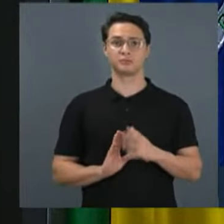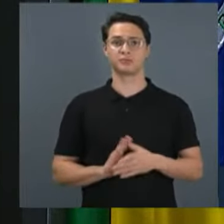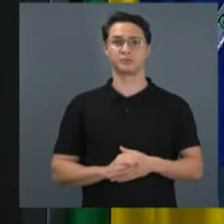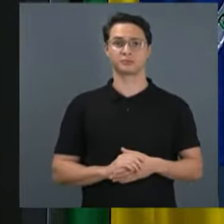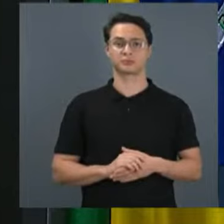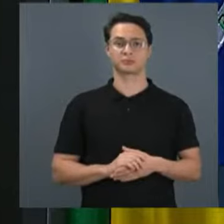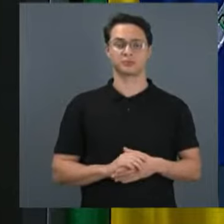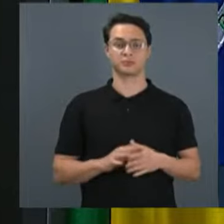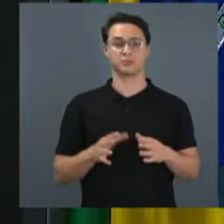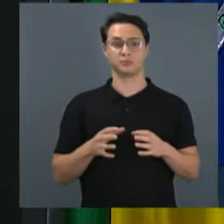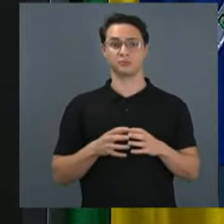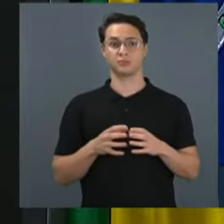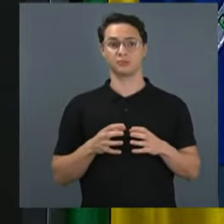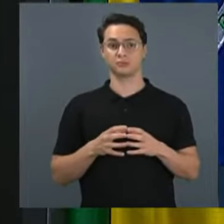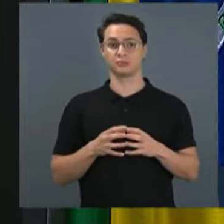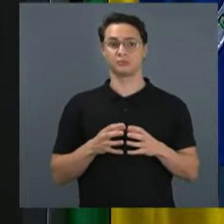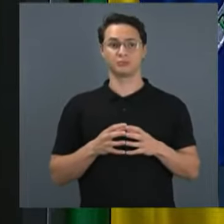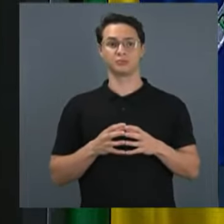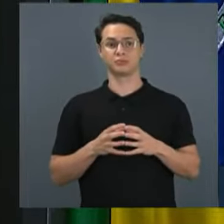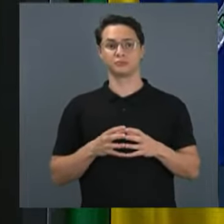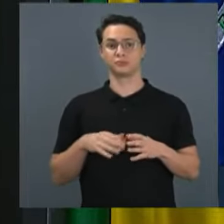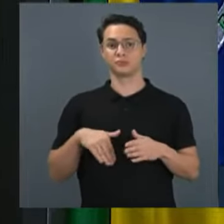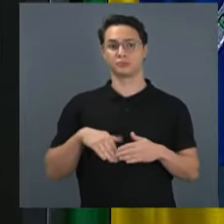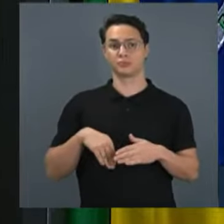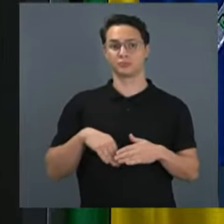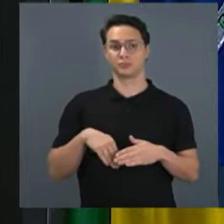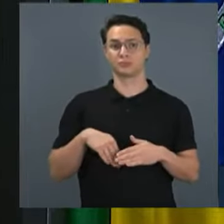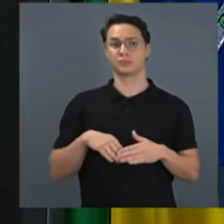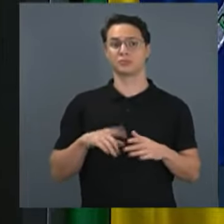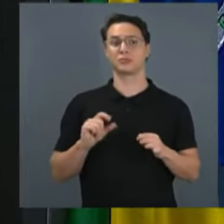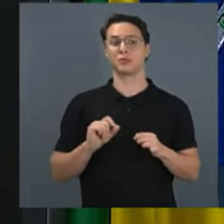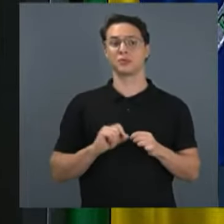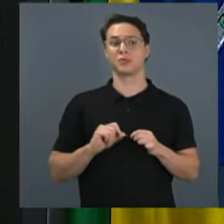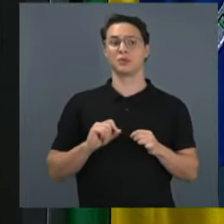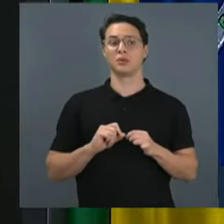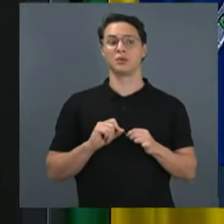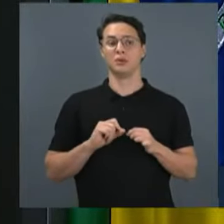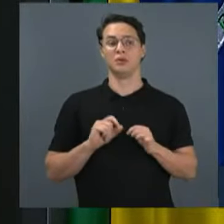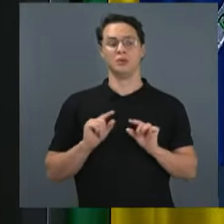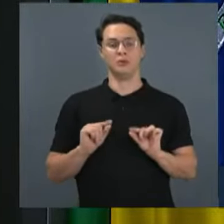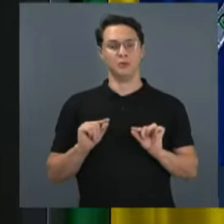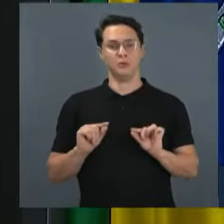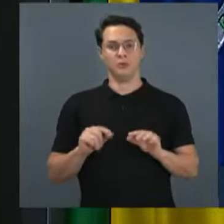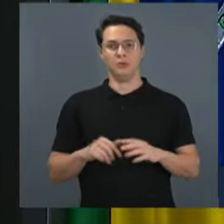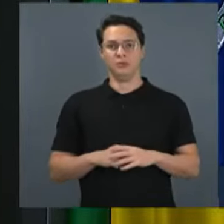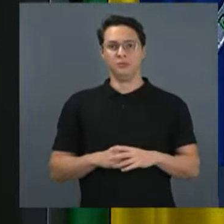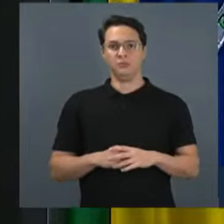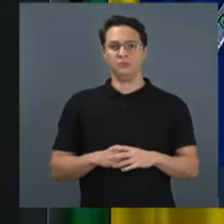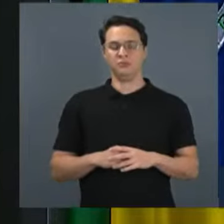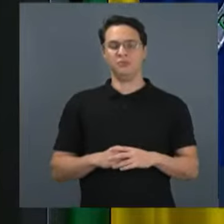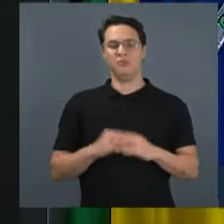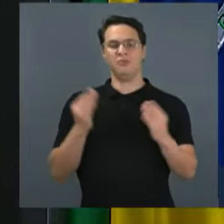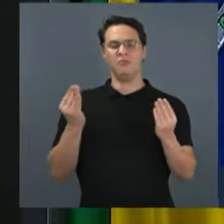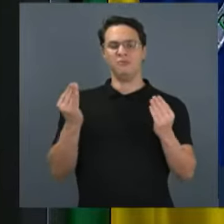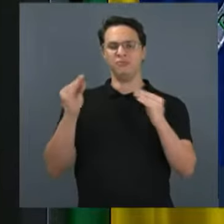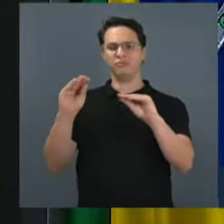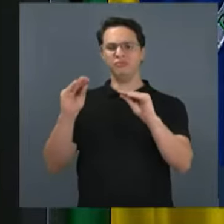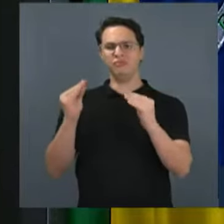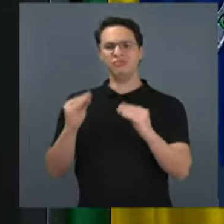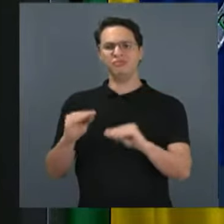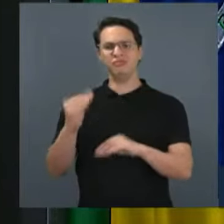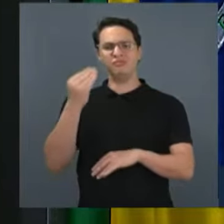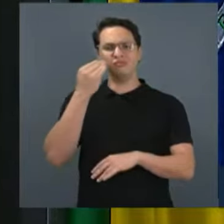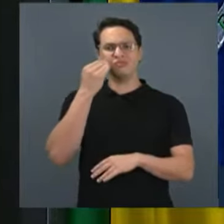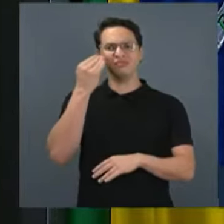Os clubes fizeram, senador Cleitinho, o senhor me mostrou hoje, os clubes fizeram umas postagens para